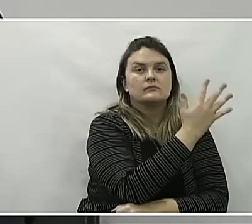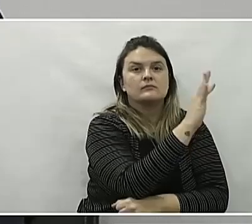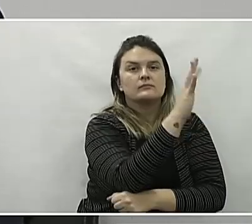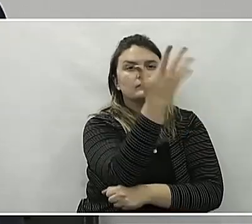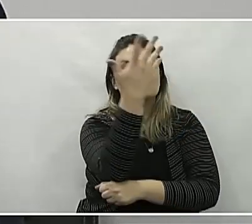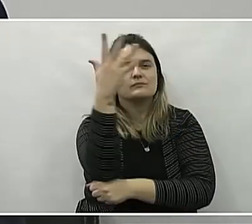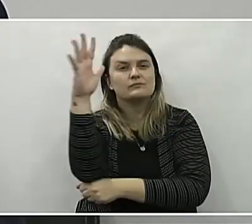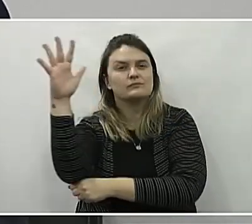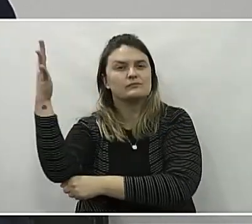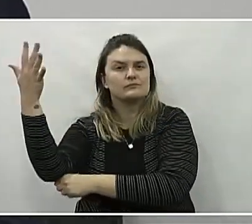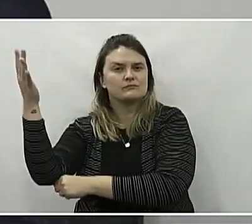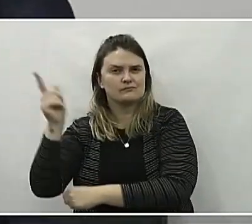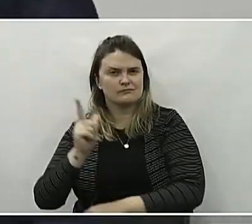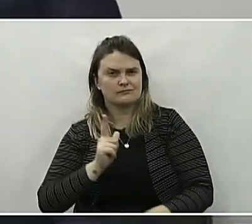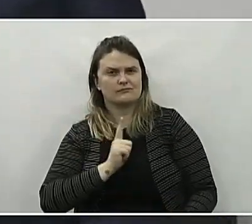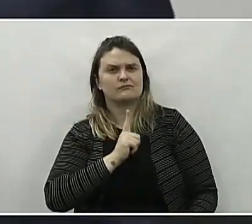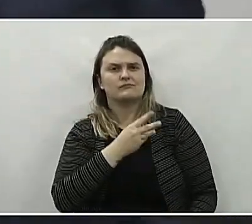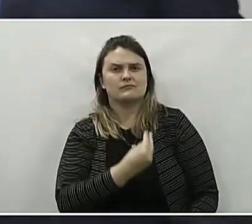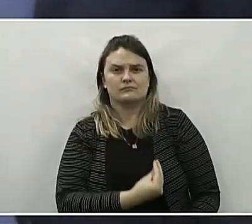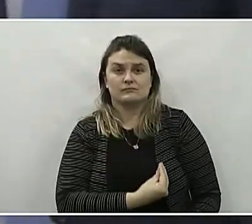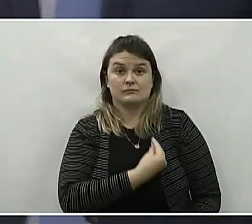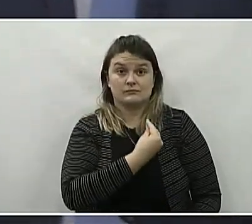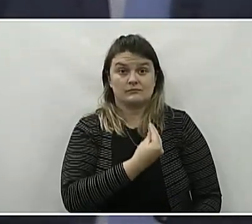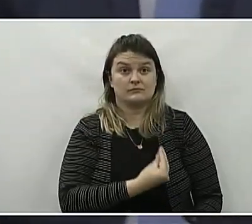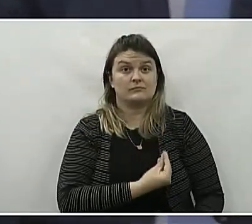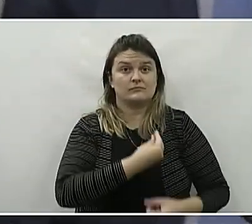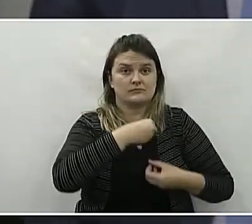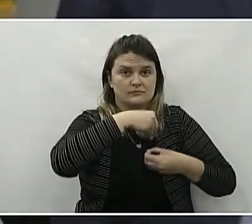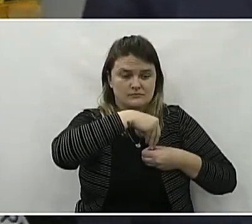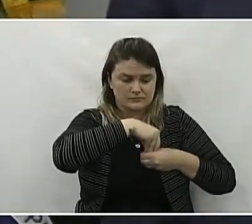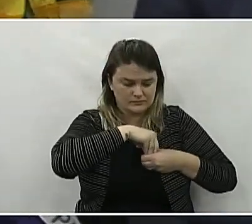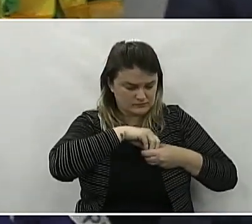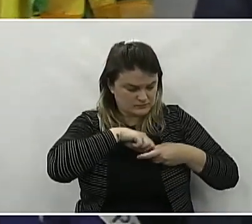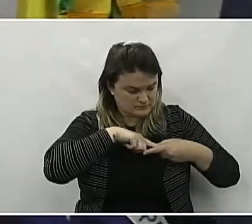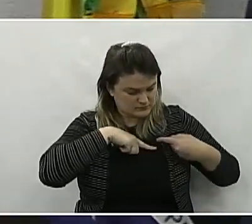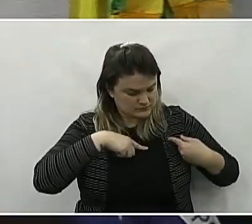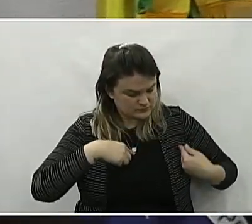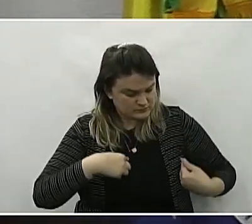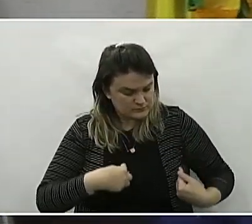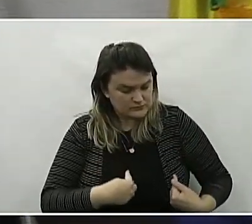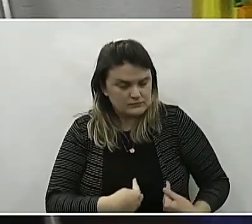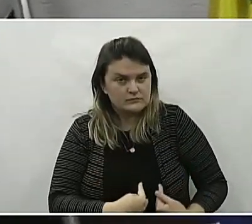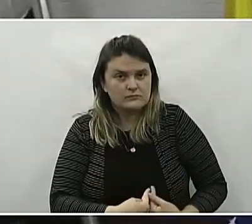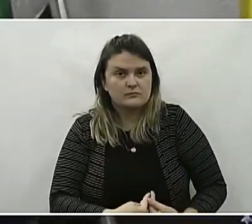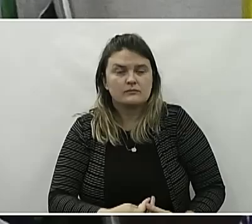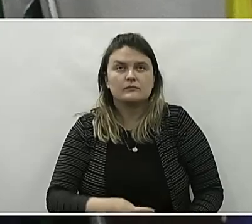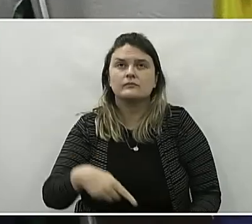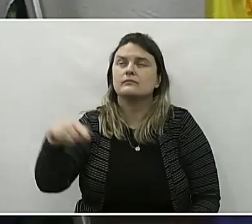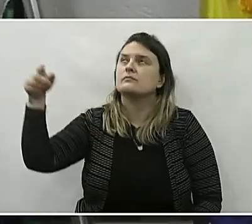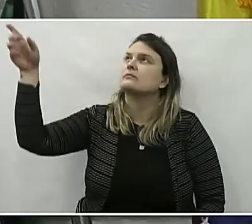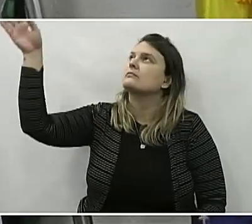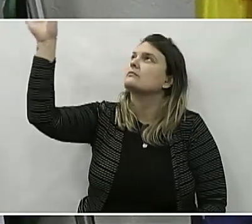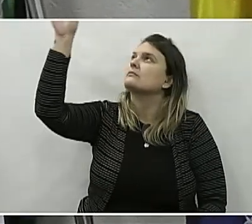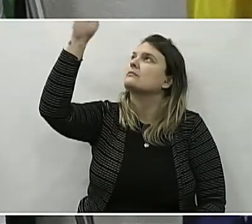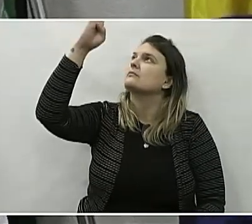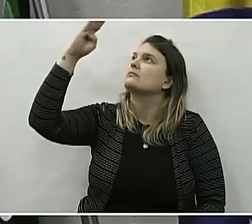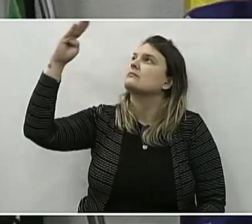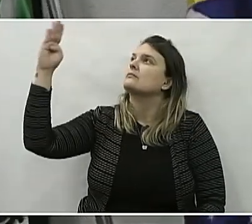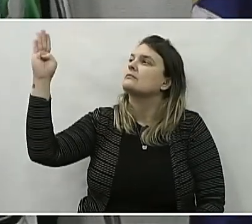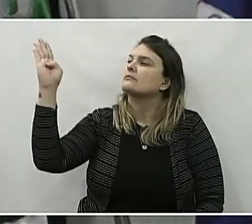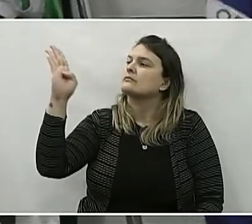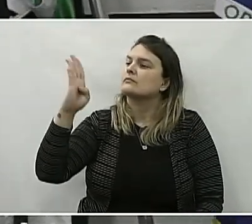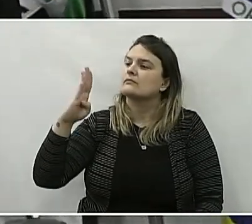flores. Nossos bosques têm mais vida, nossa vida no teu seio, mais